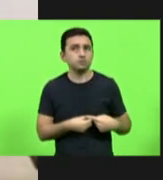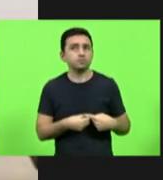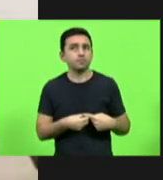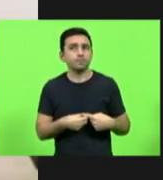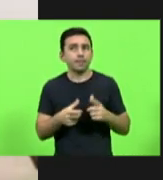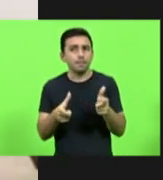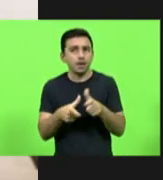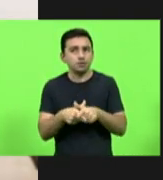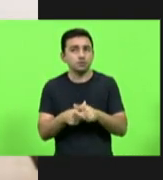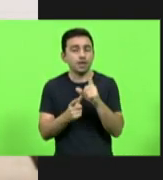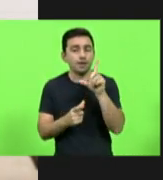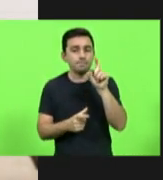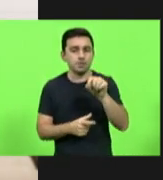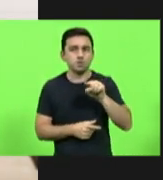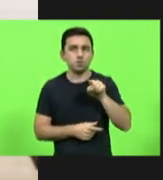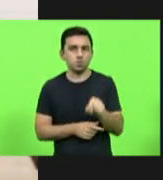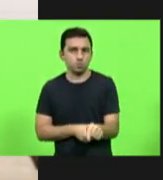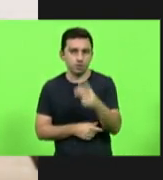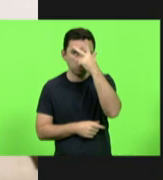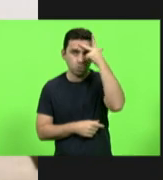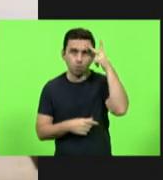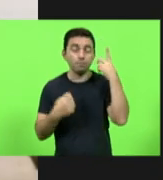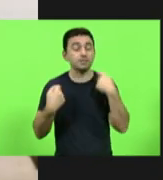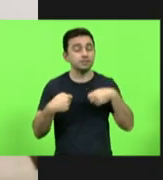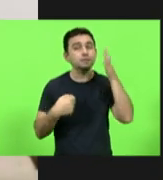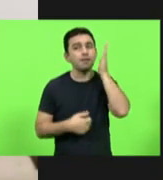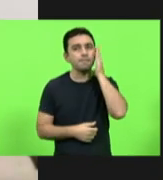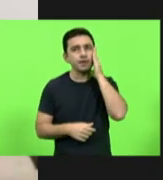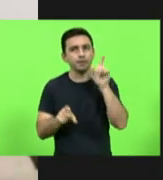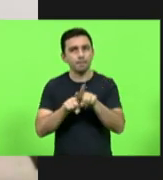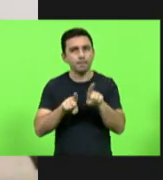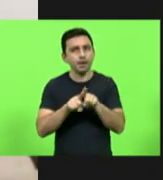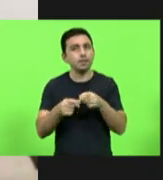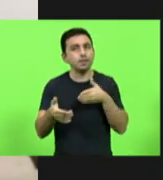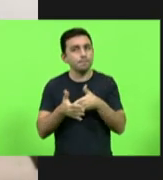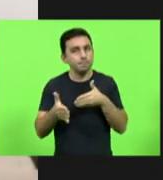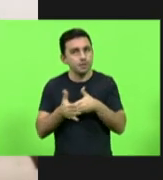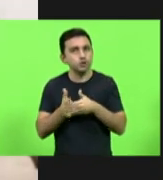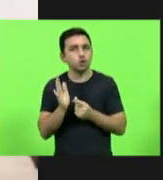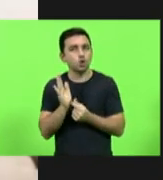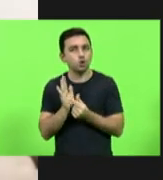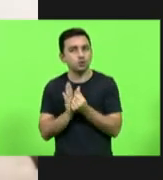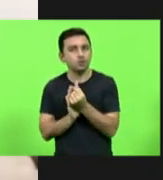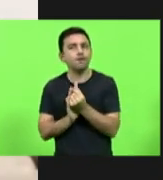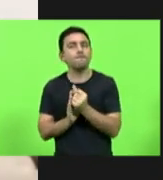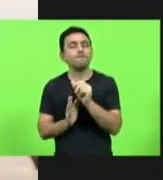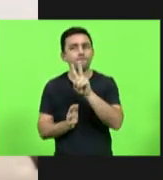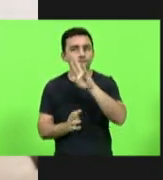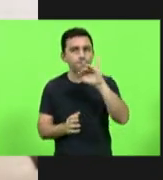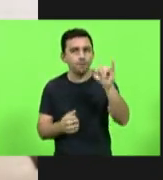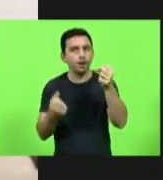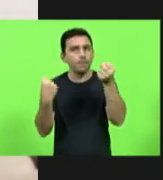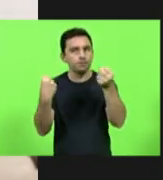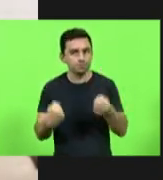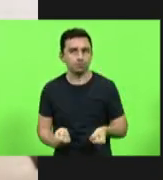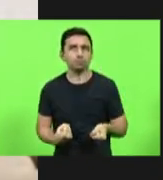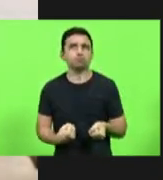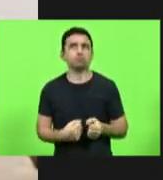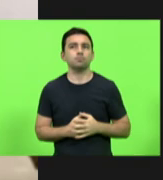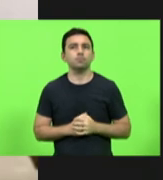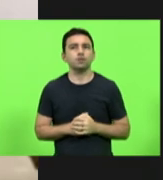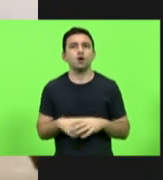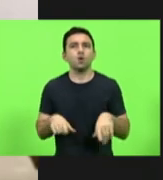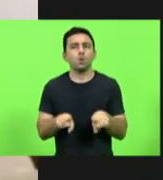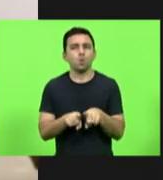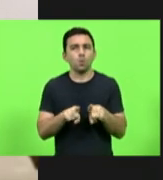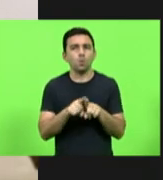10 mil habitantes, isso precisa ser considerado, porque também o limite orçamentário, ele vai pesar nesses processos, com certeza. E uma outra questão